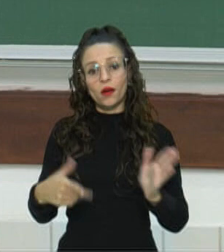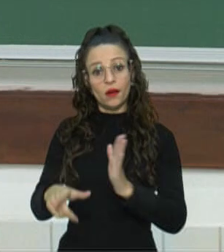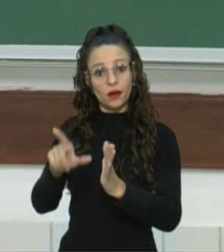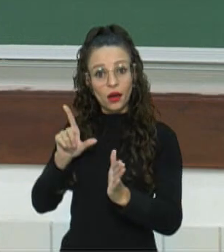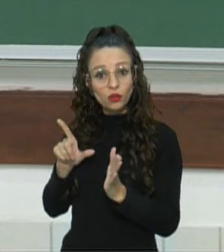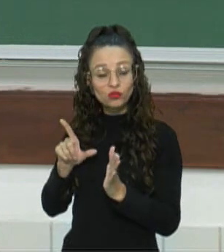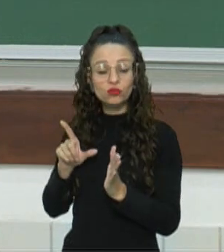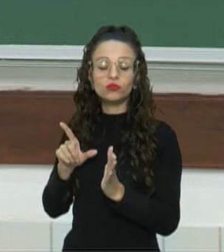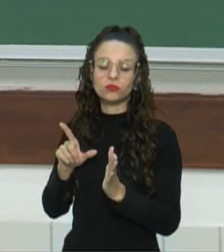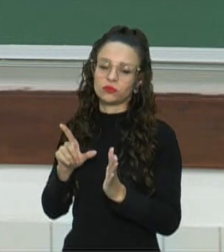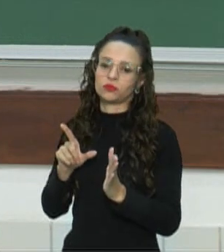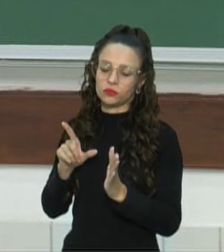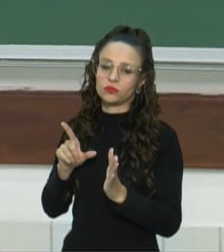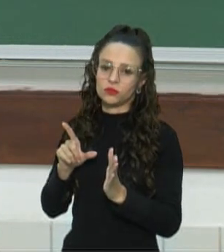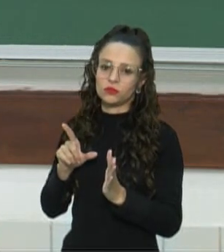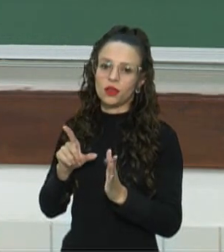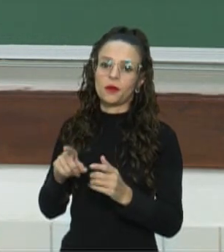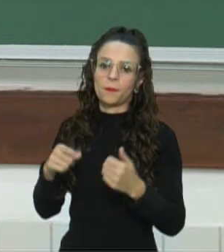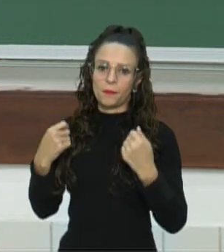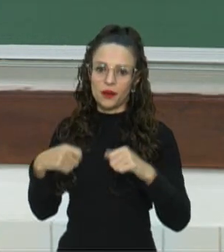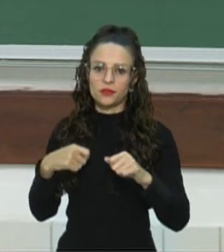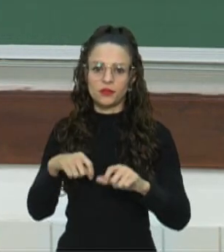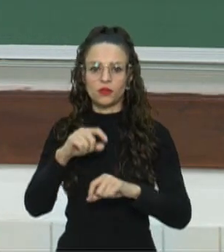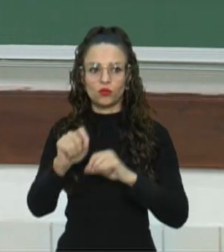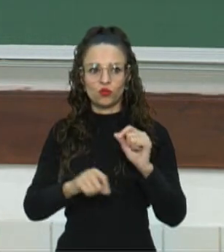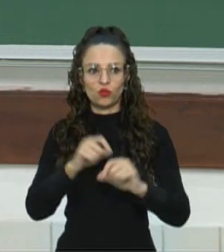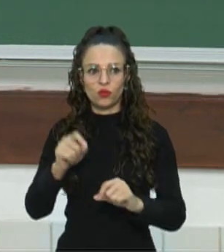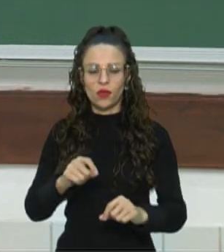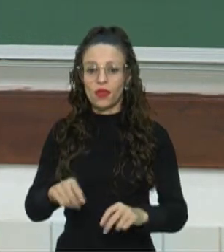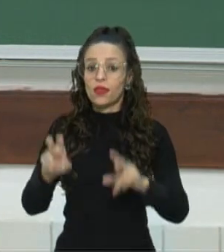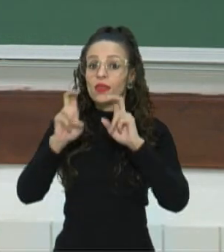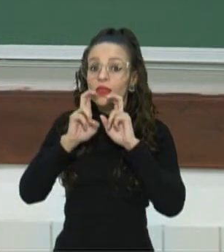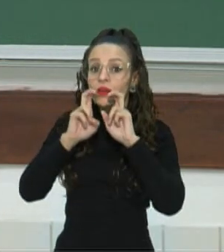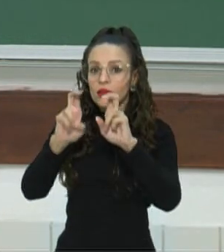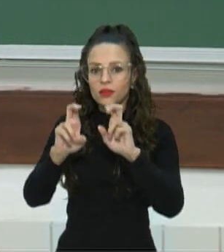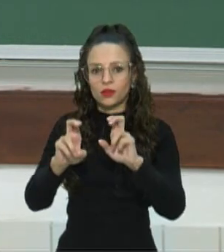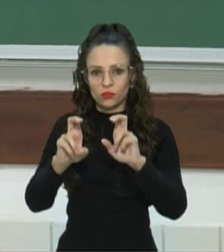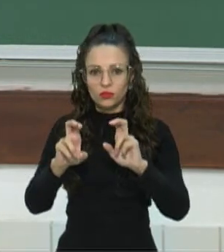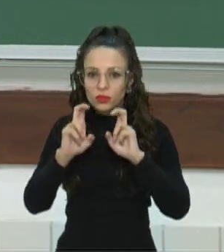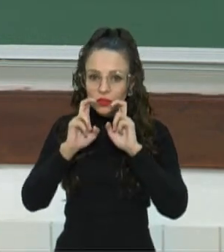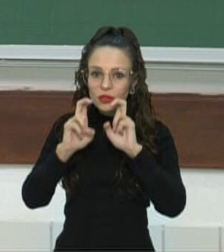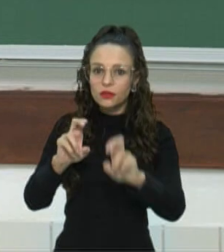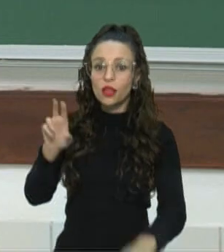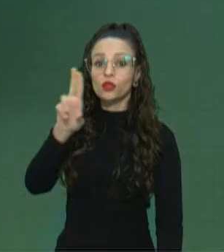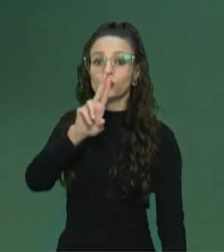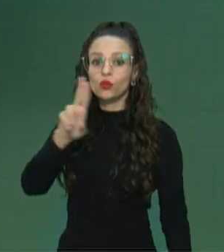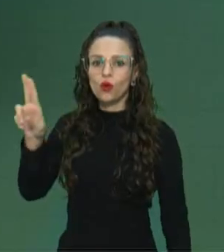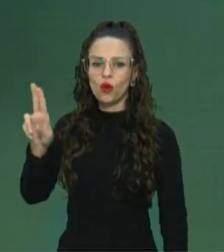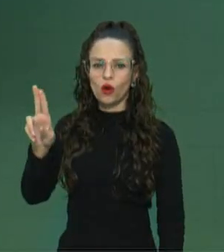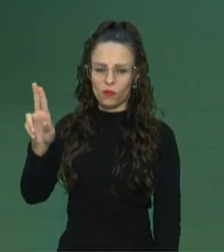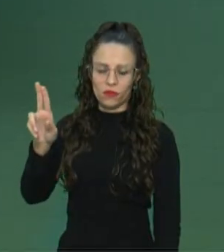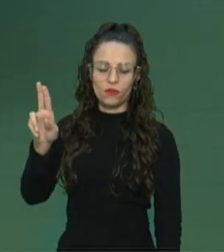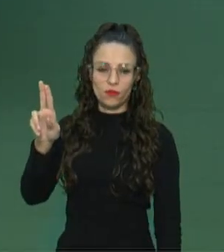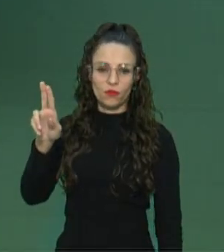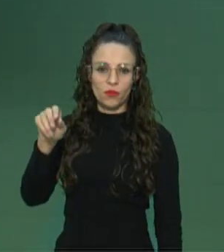antes da aplicação do golpe, eles gritam, geralmente não, né? Eles gritam o nome